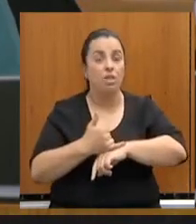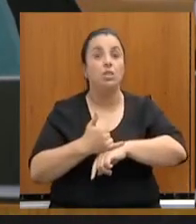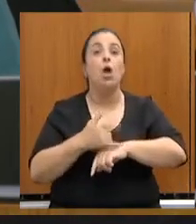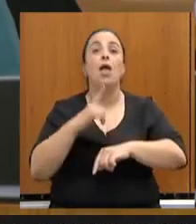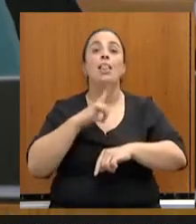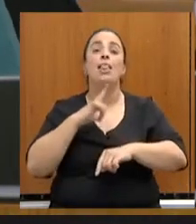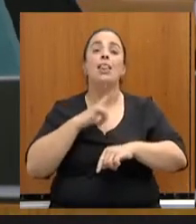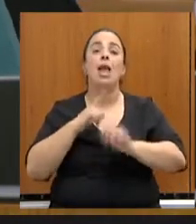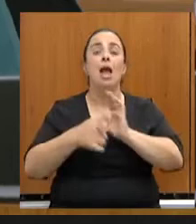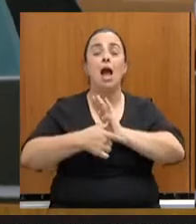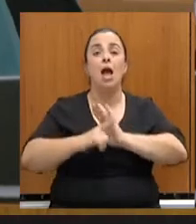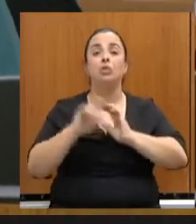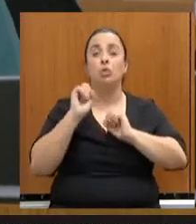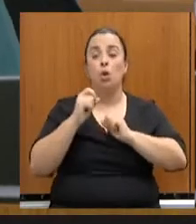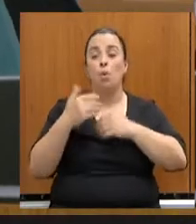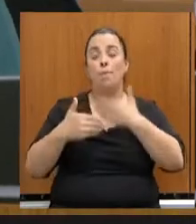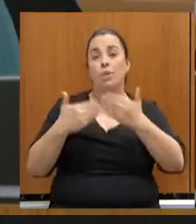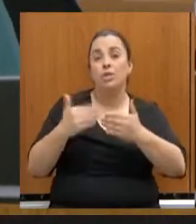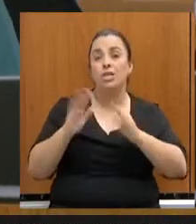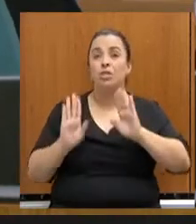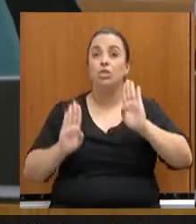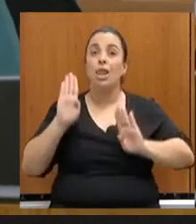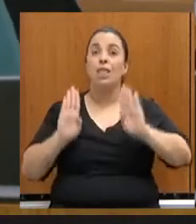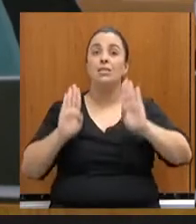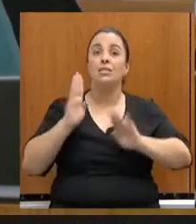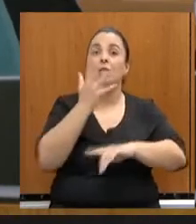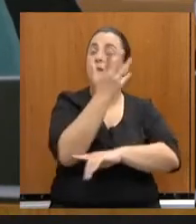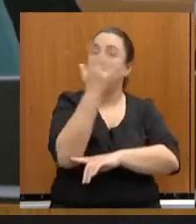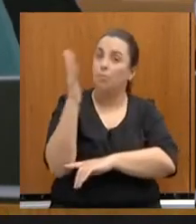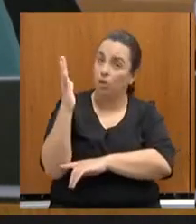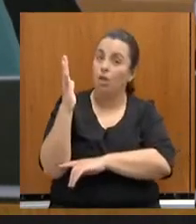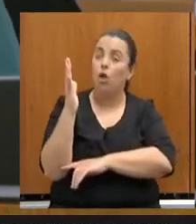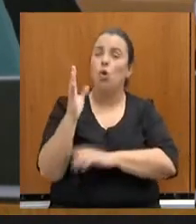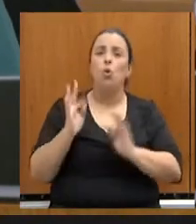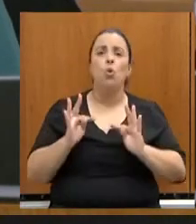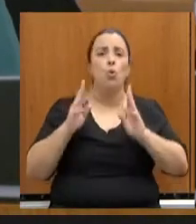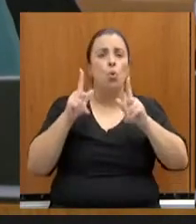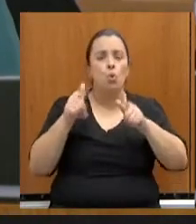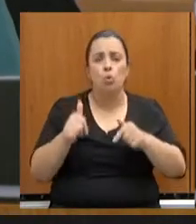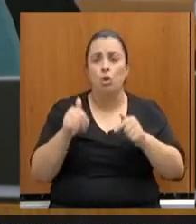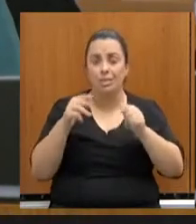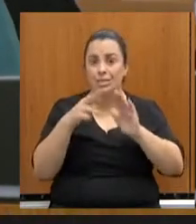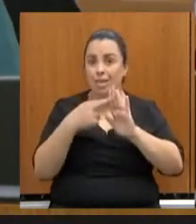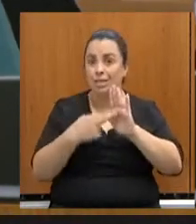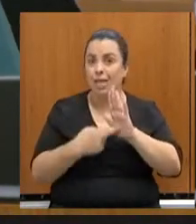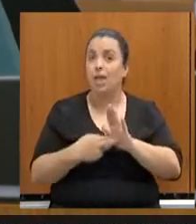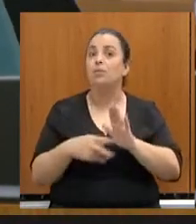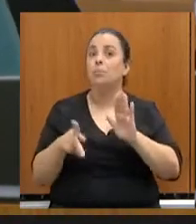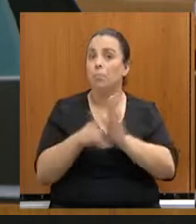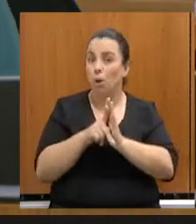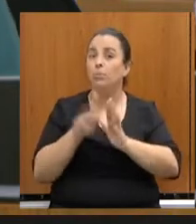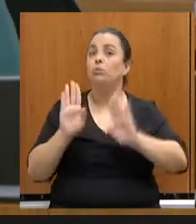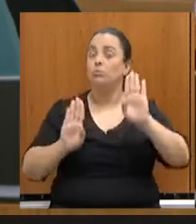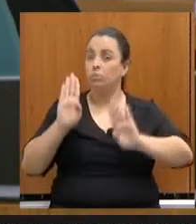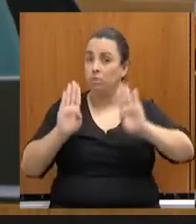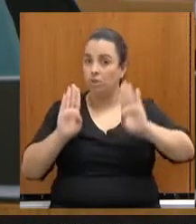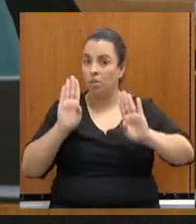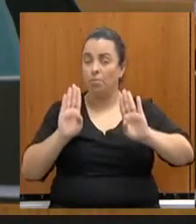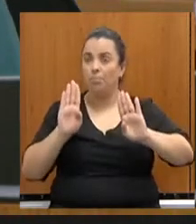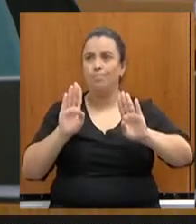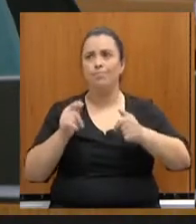ambiental com todas as avaliações necessárias no licenciamento Então ainda não existe um estudo